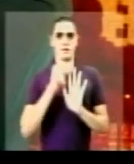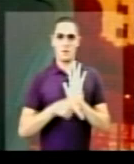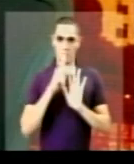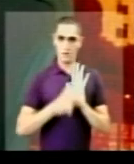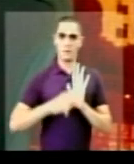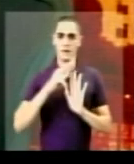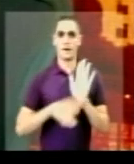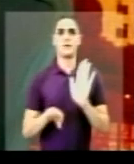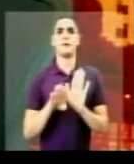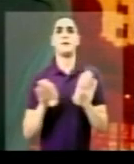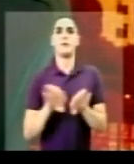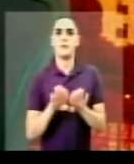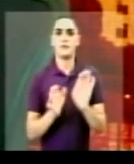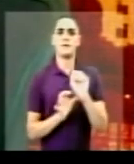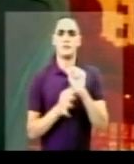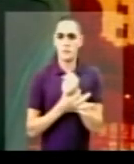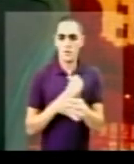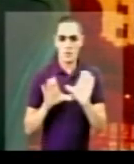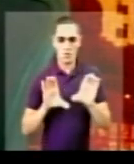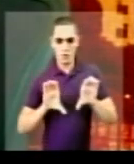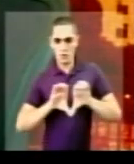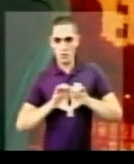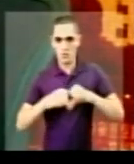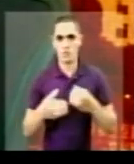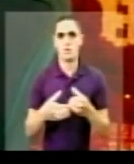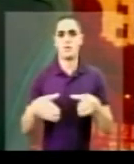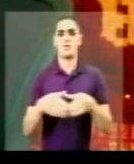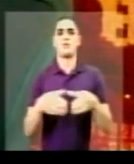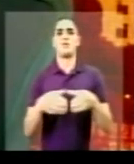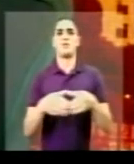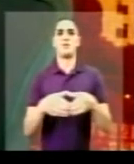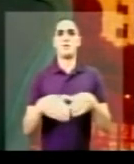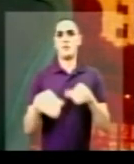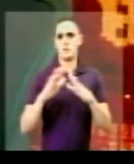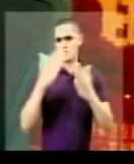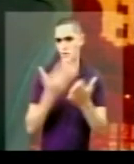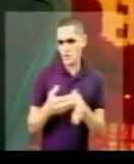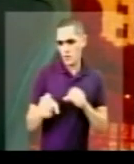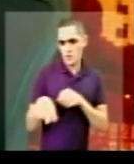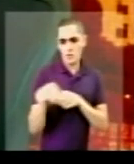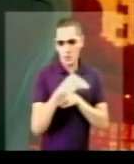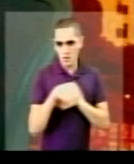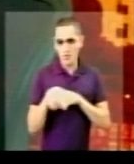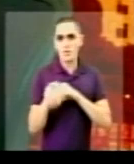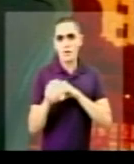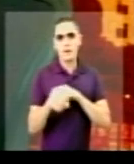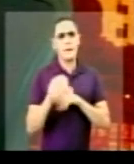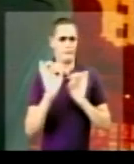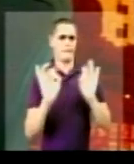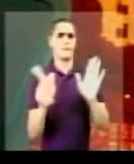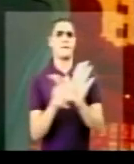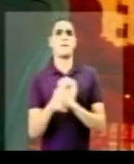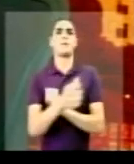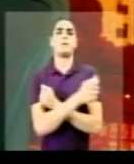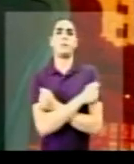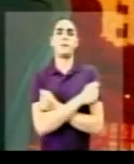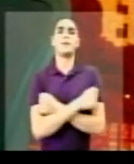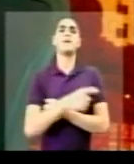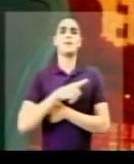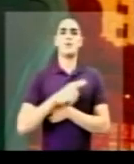e segurança, tanto da comunidade escolar e especialmente dos nossos alunos. Nós